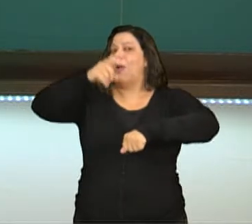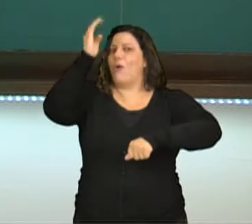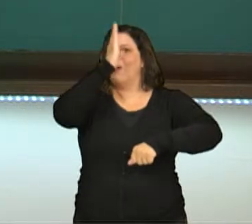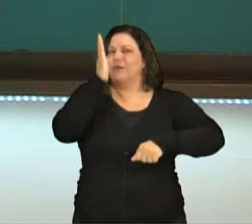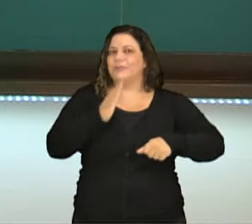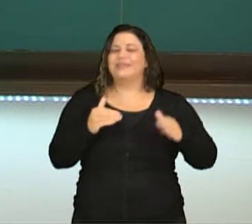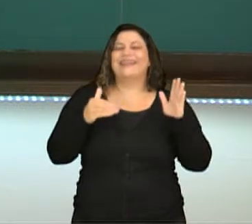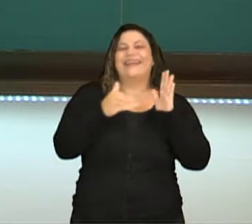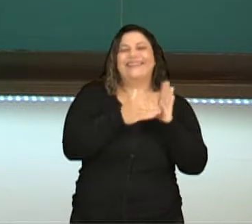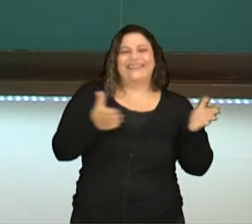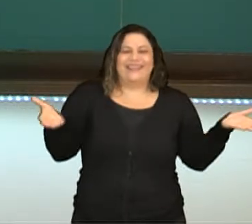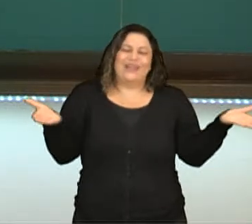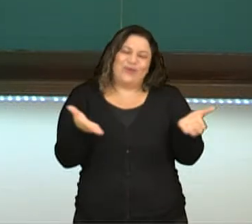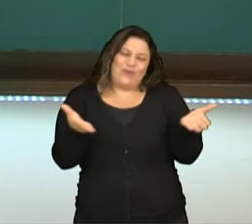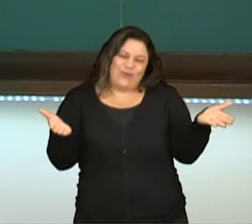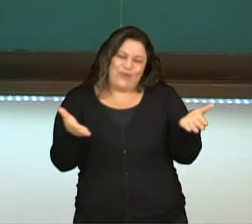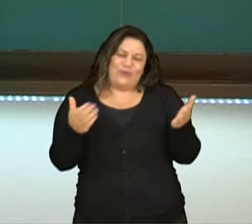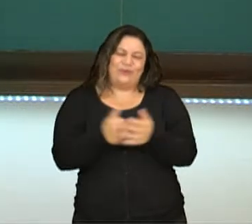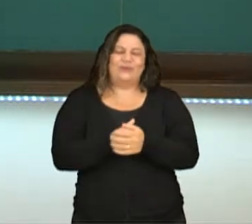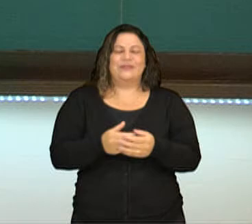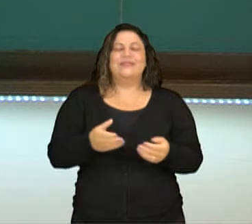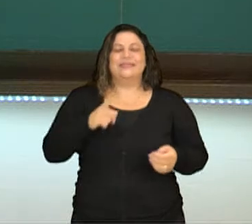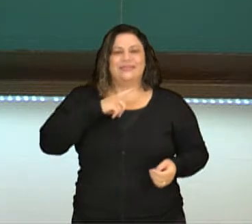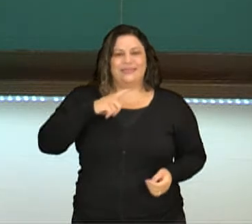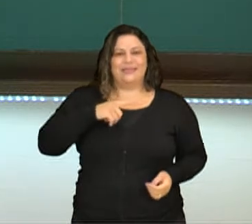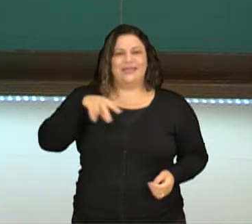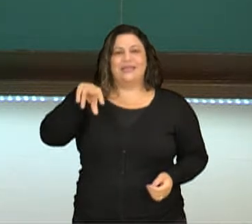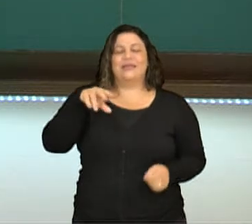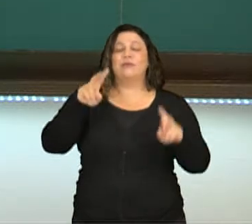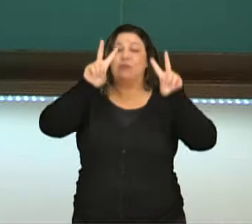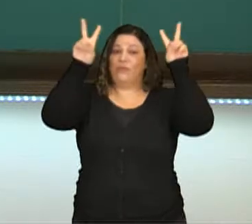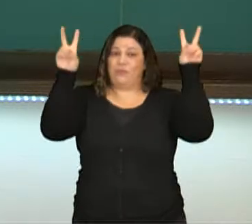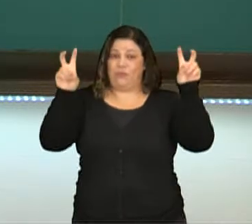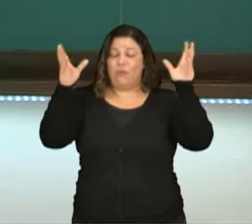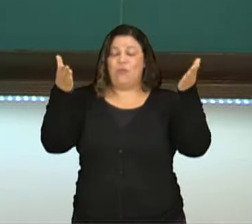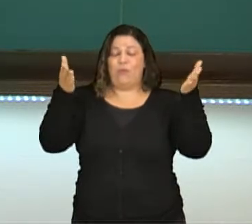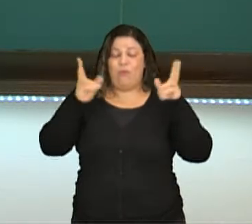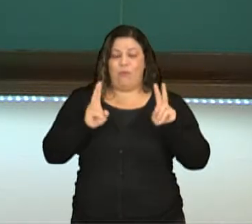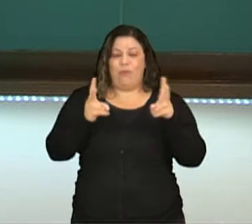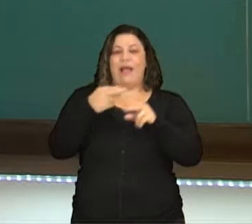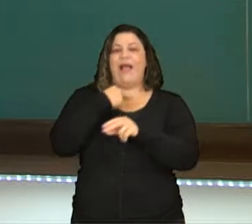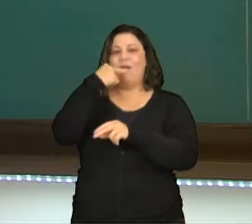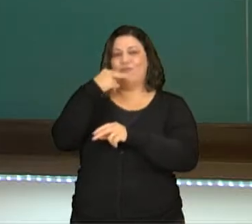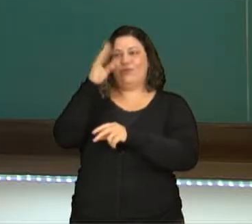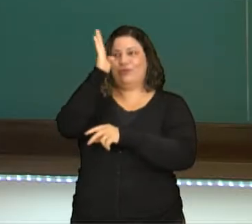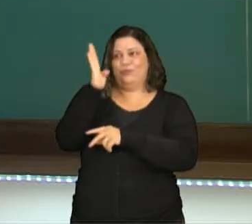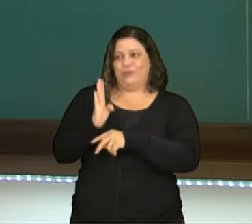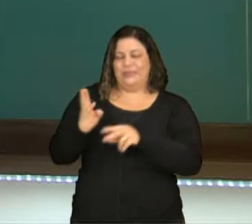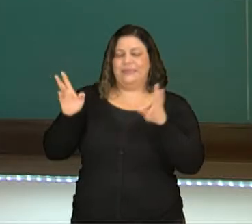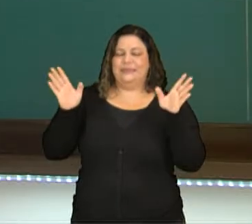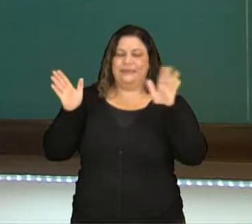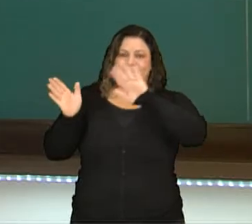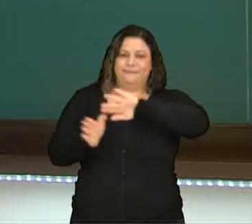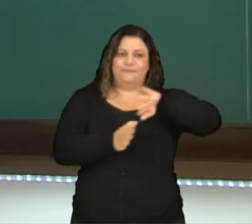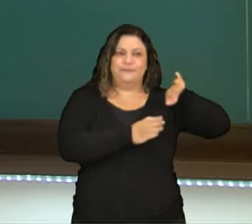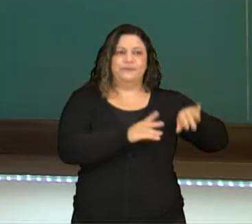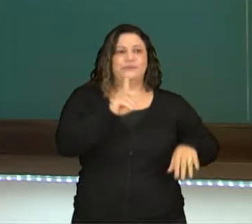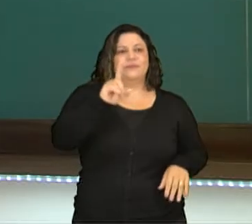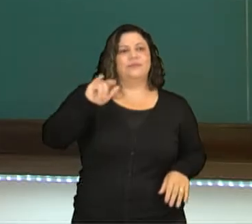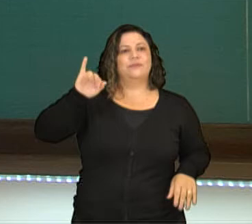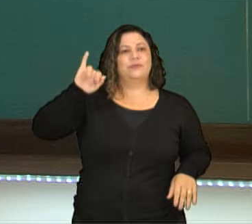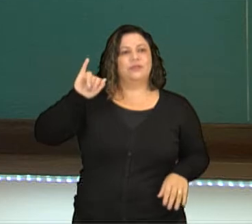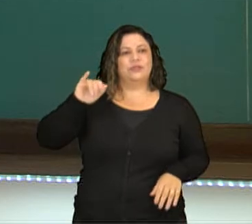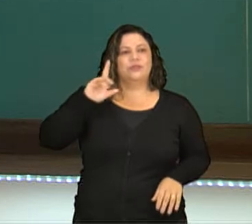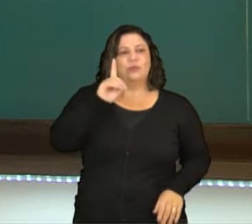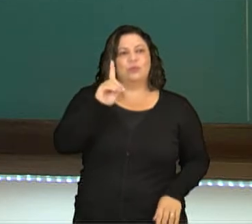ainda hoje existe com o nome de A Voz do Brasil. O DIP, Departamento de Imprensa e Propaganda,